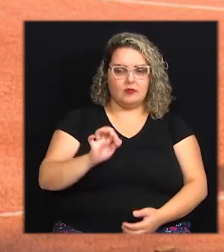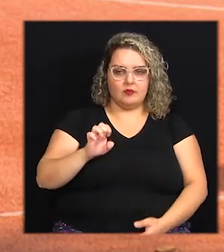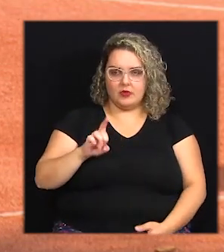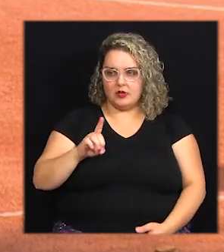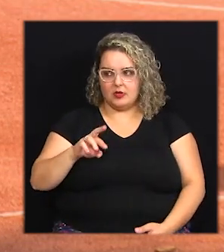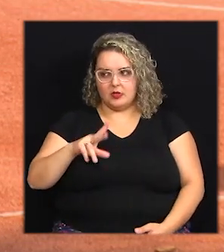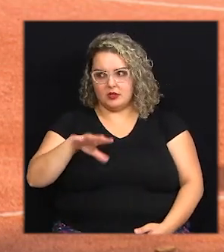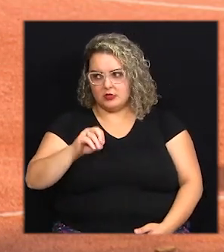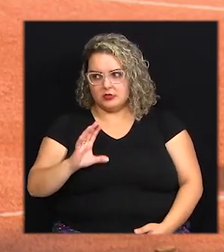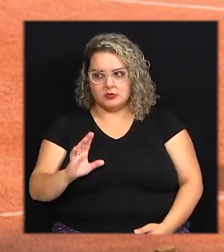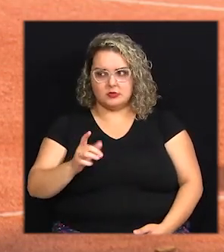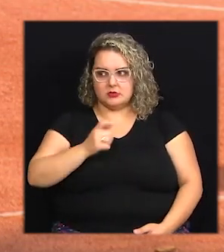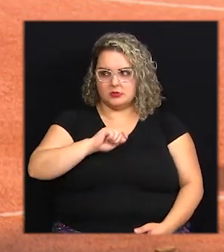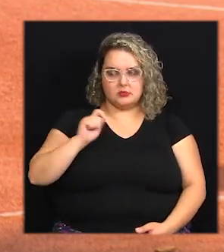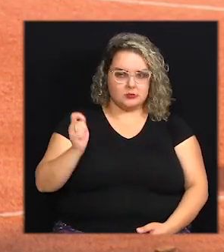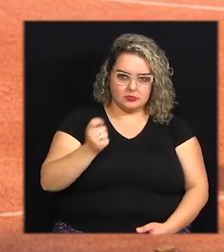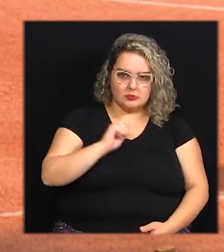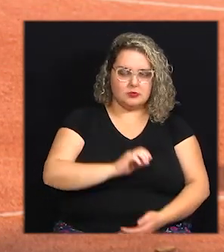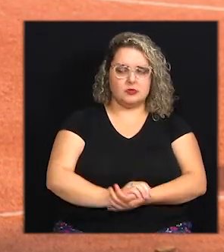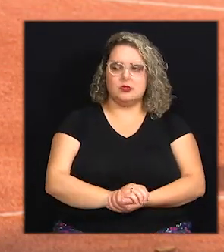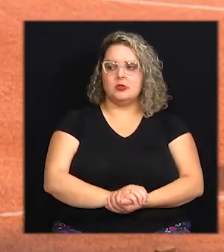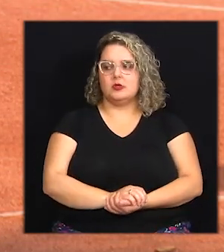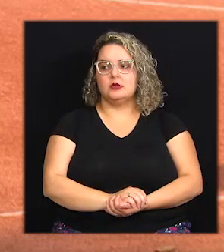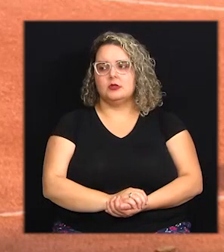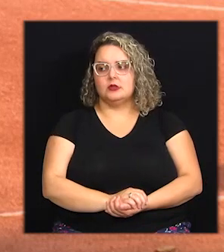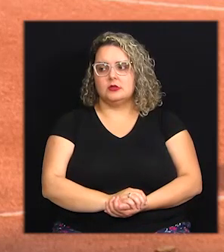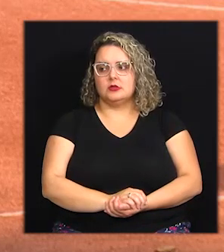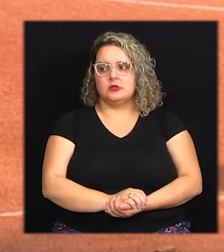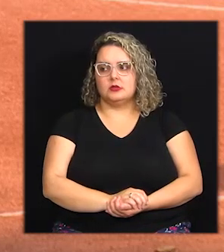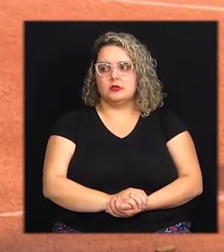Federation Tennis Federation, International